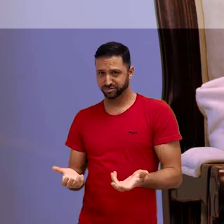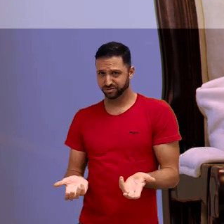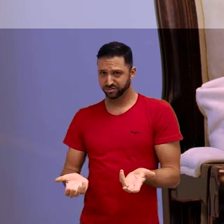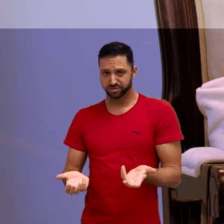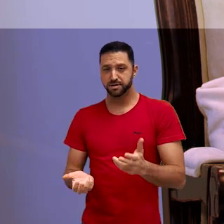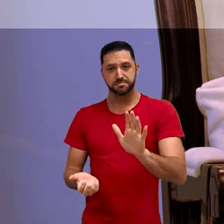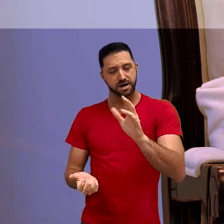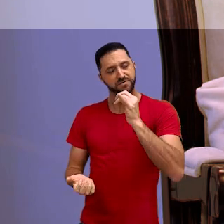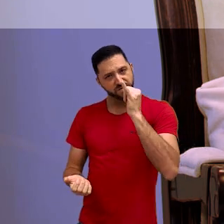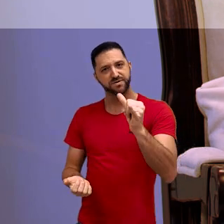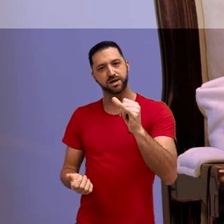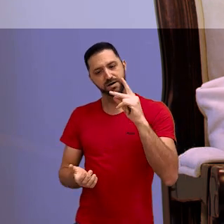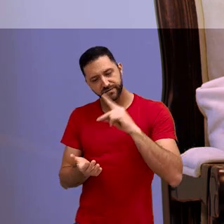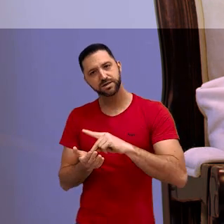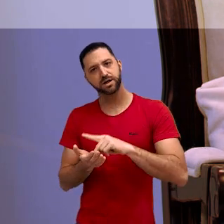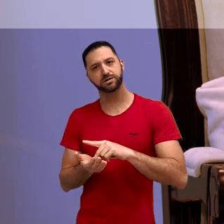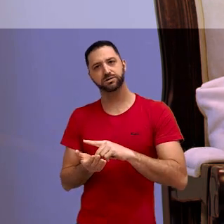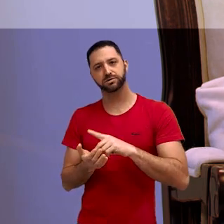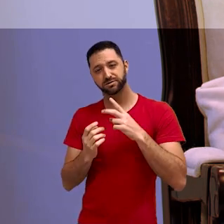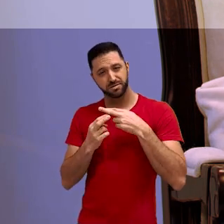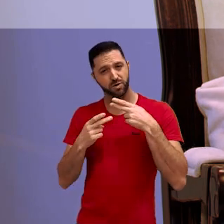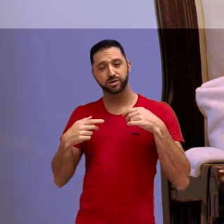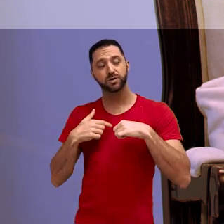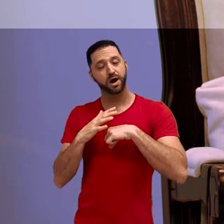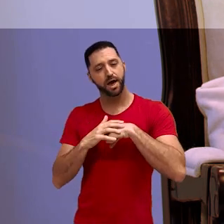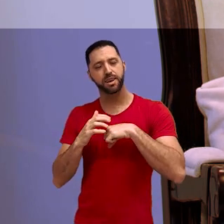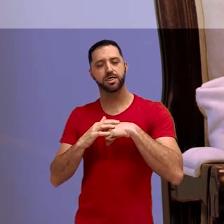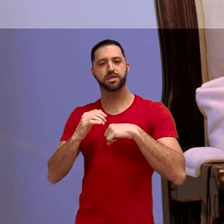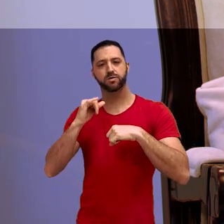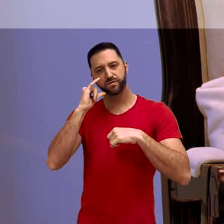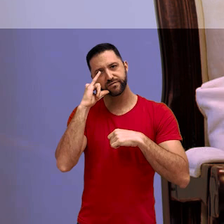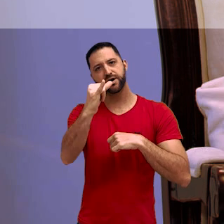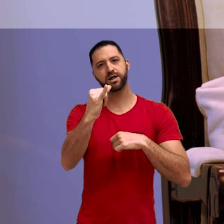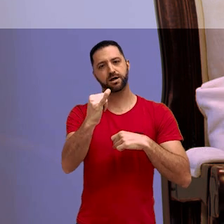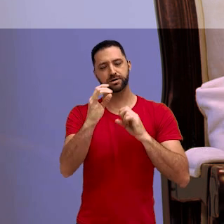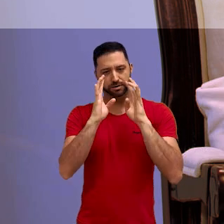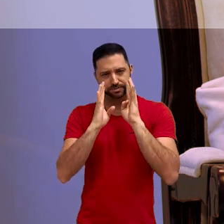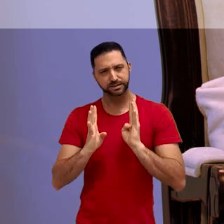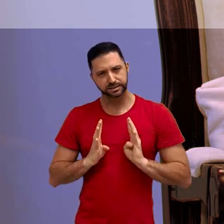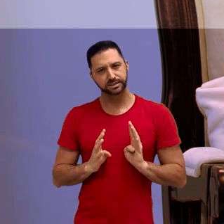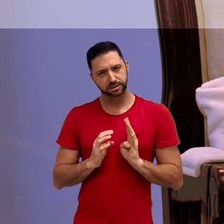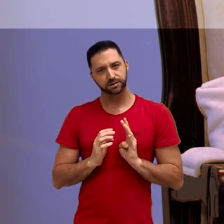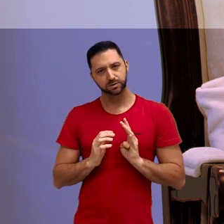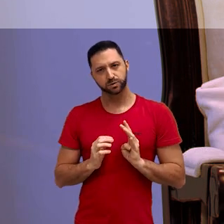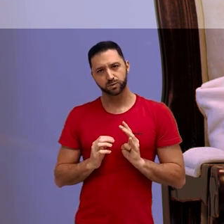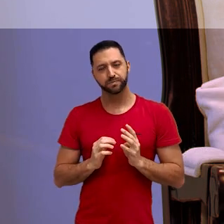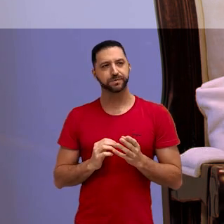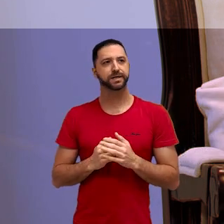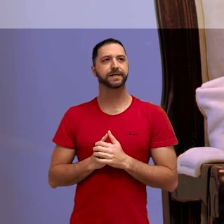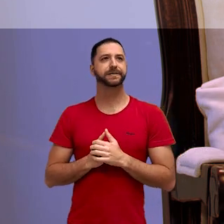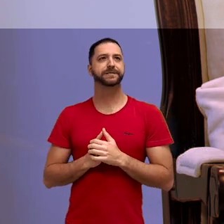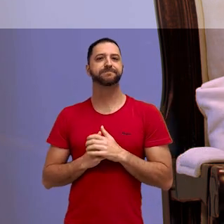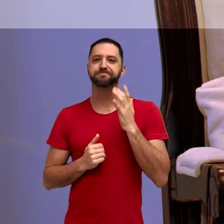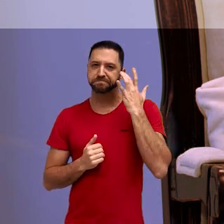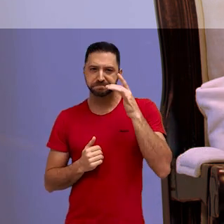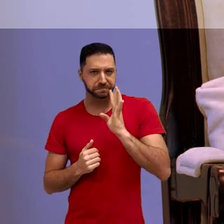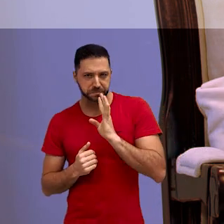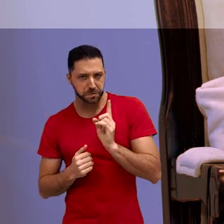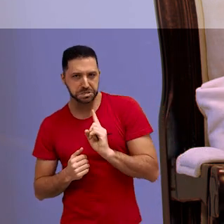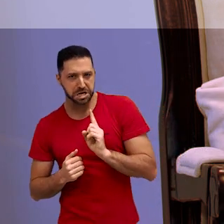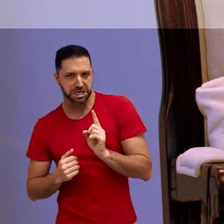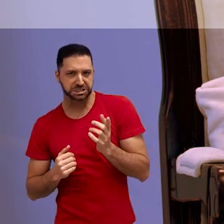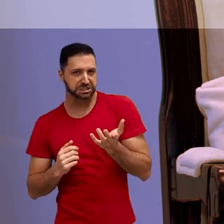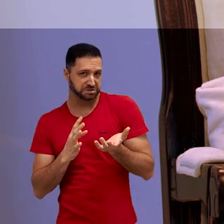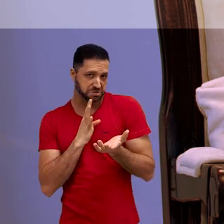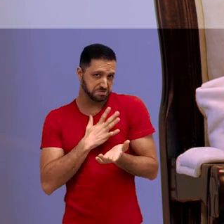certo. Mas eu posso dizer para você uma coisa com muito carinho, até porque, eu não sei se